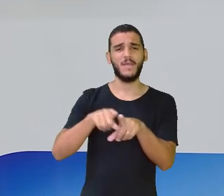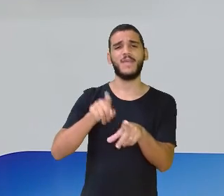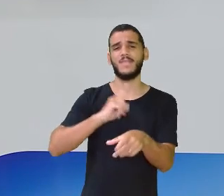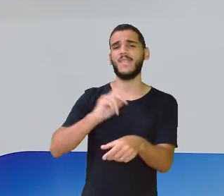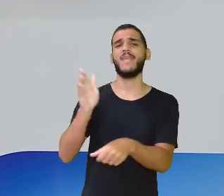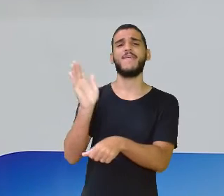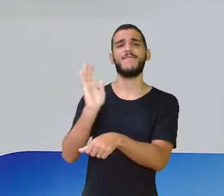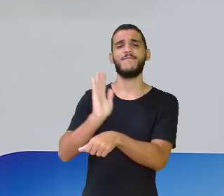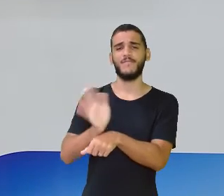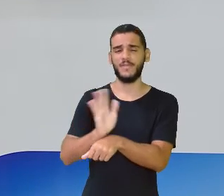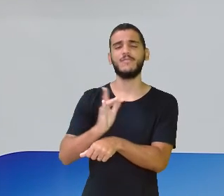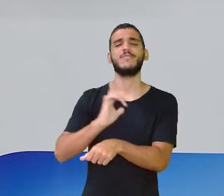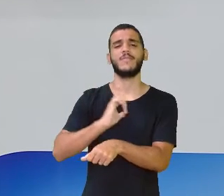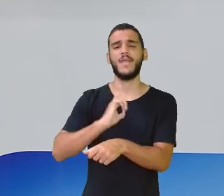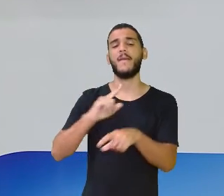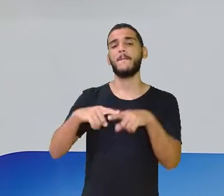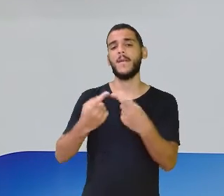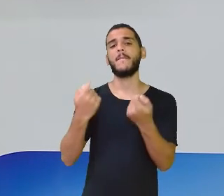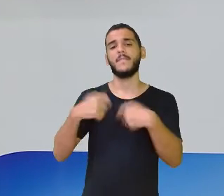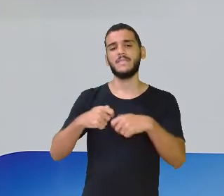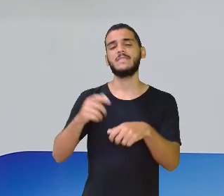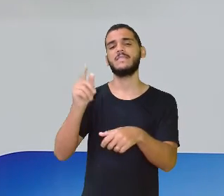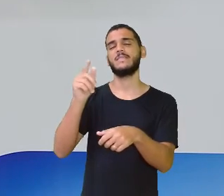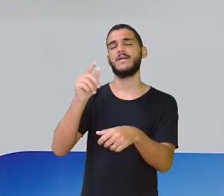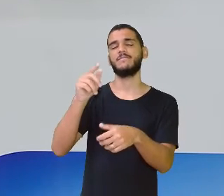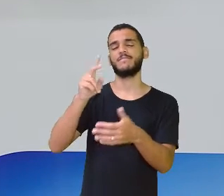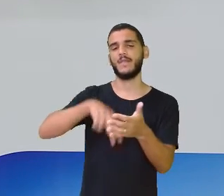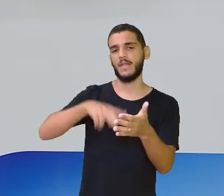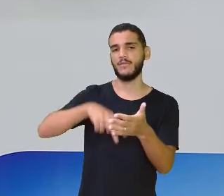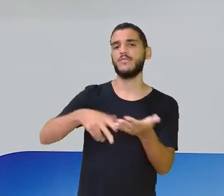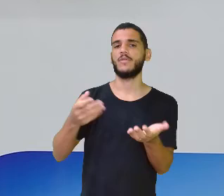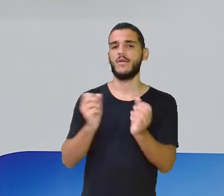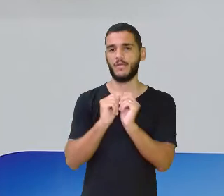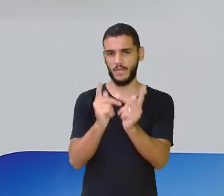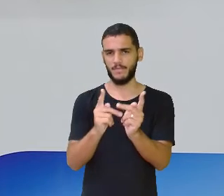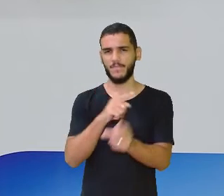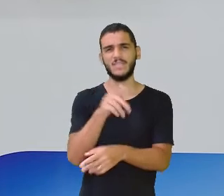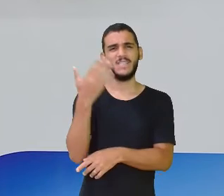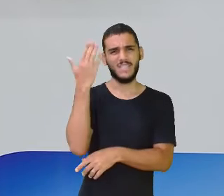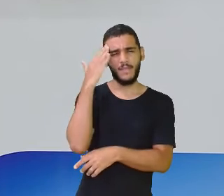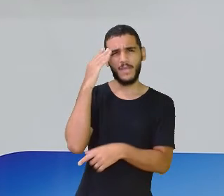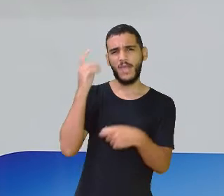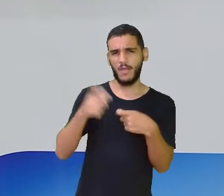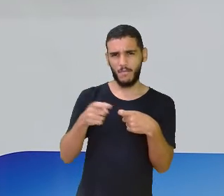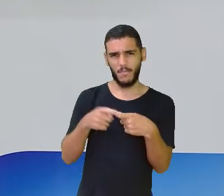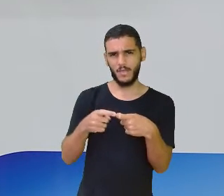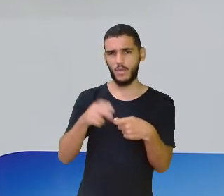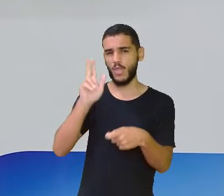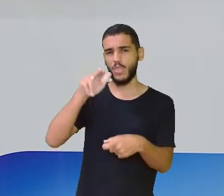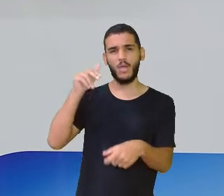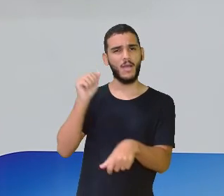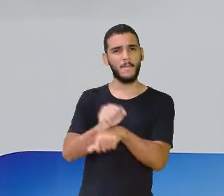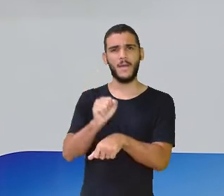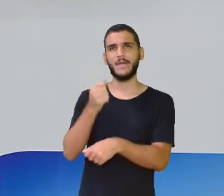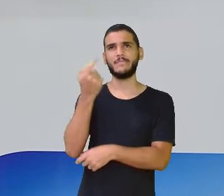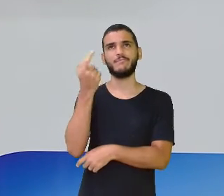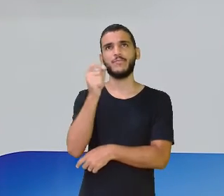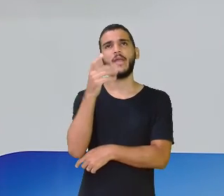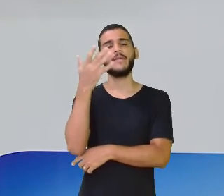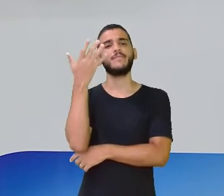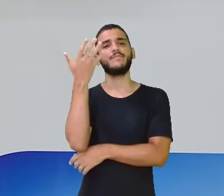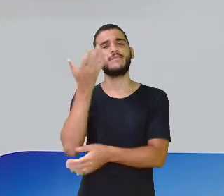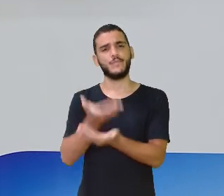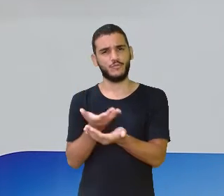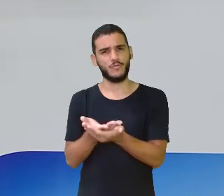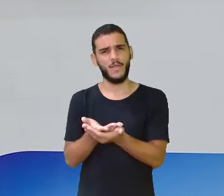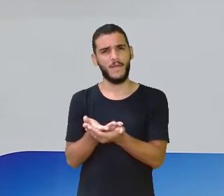Tem, maravilhoso, mas tem leitura. Sabiam que os médicos nunca param de estudar? Eles têm que ler sempre para estarem aprendendo